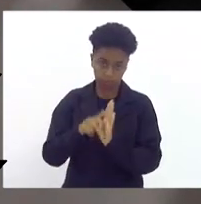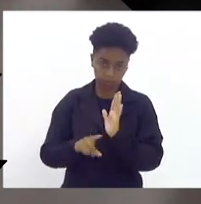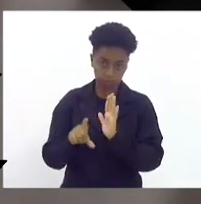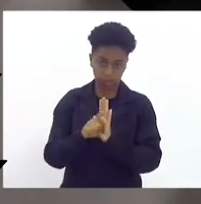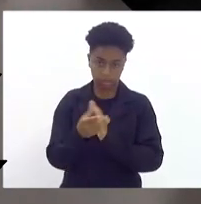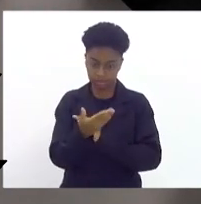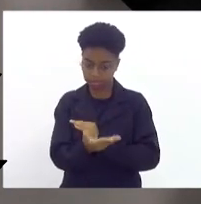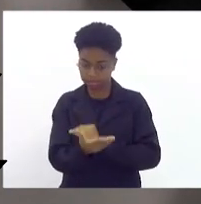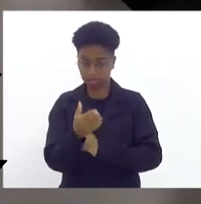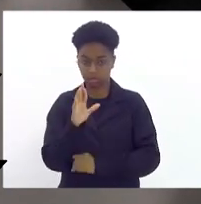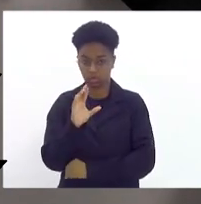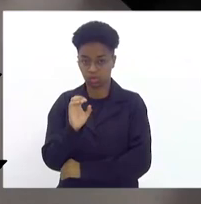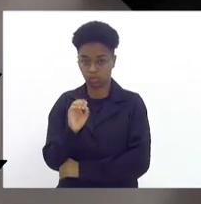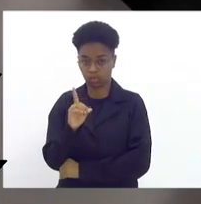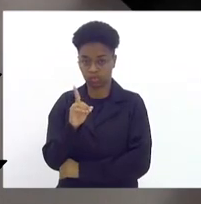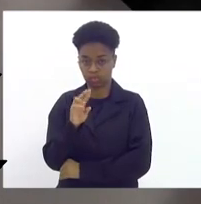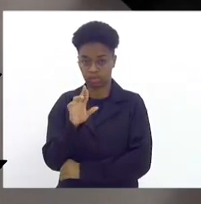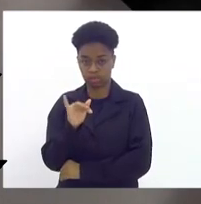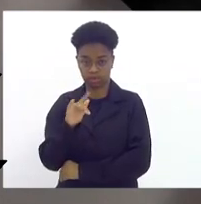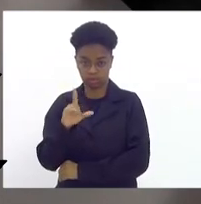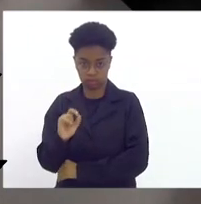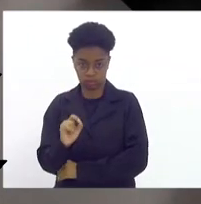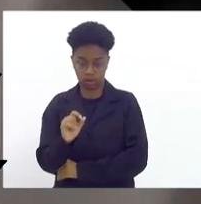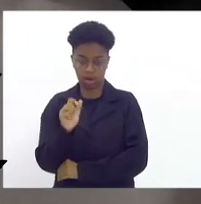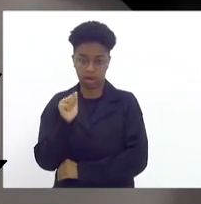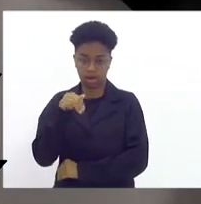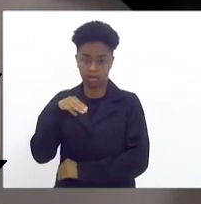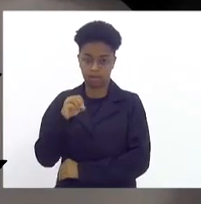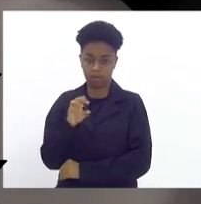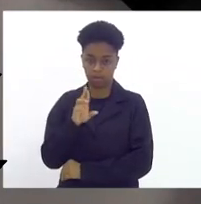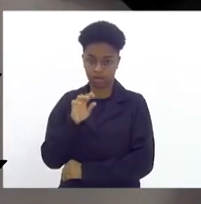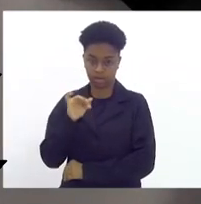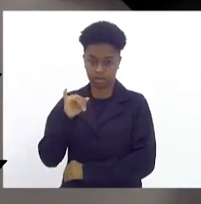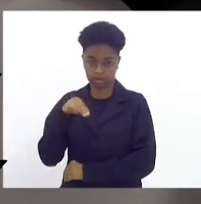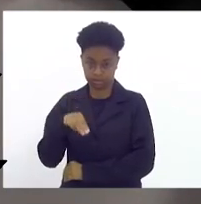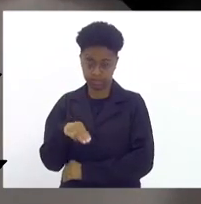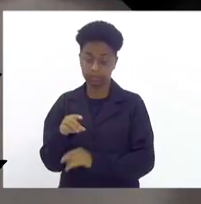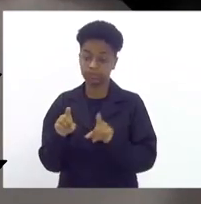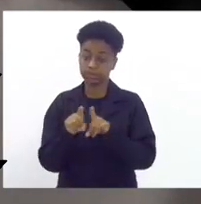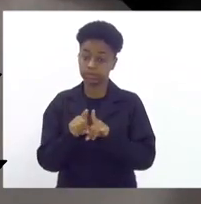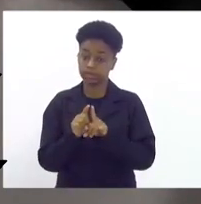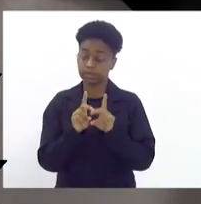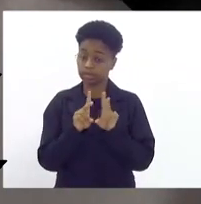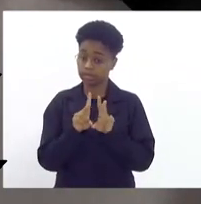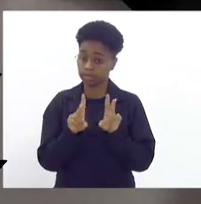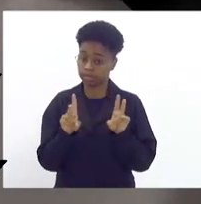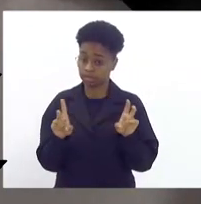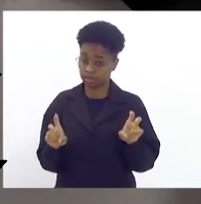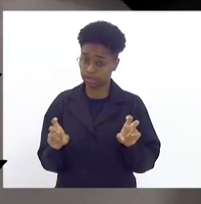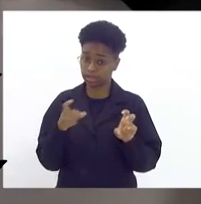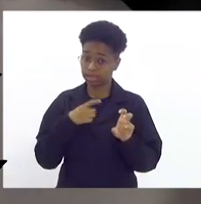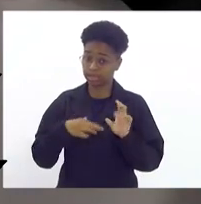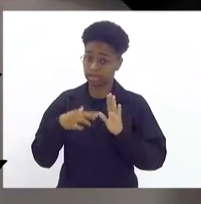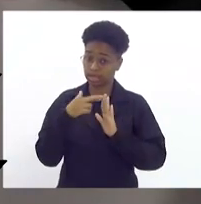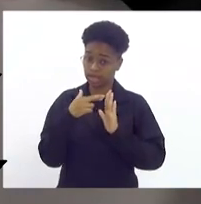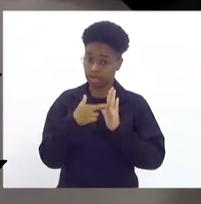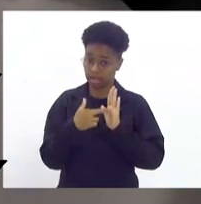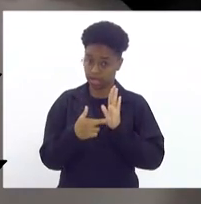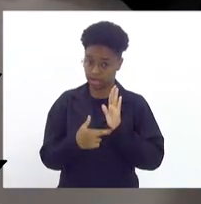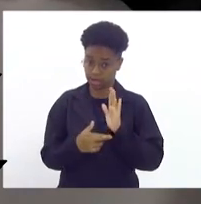do deputado Rodrigo Amorim. E, por fim, no que diz respeito, nós temos a nossa norma